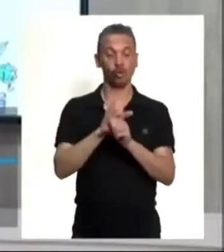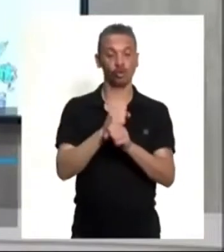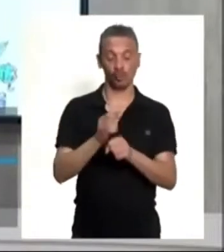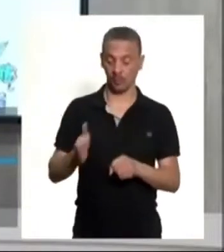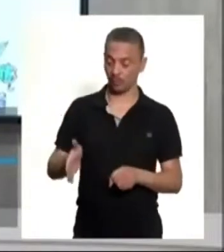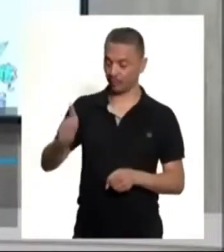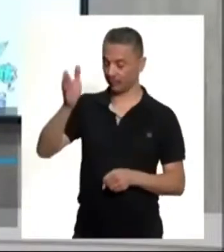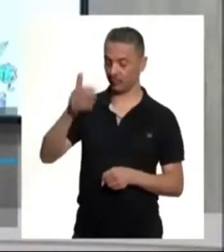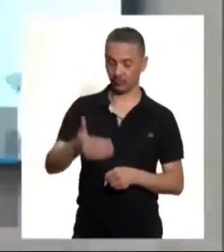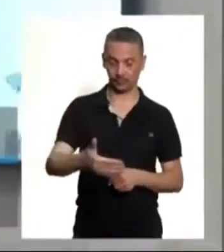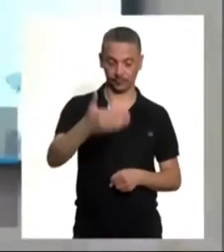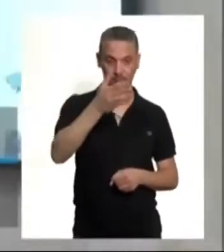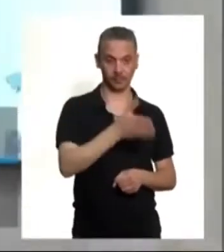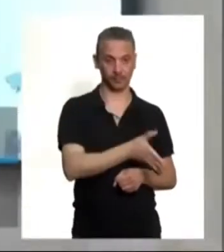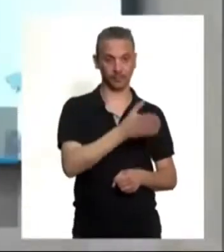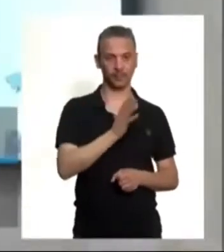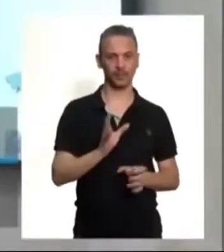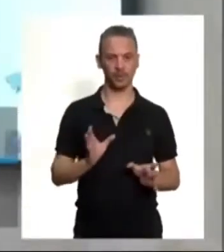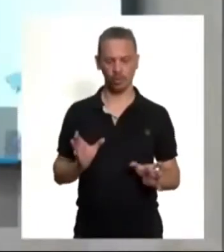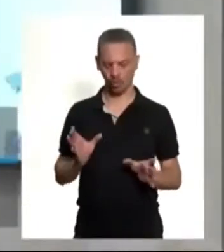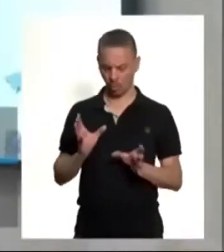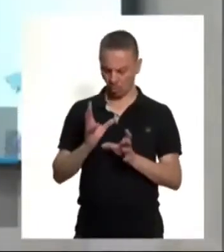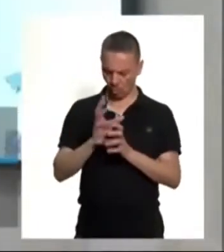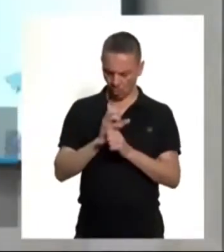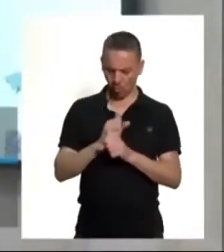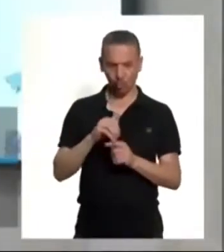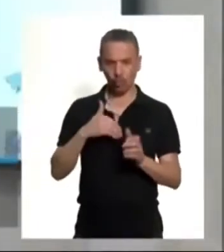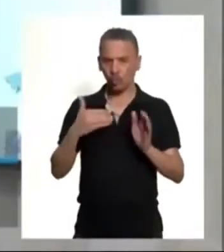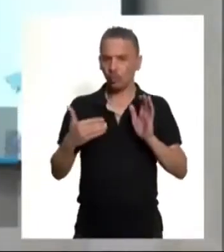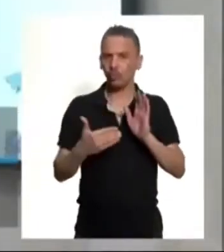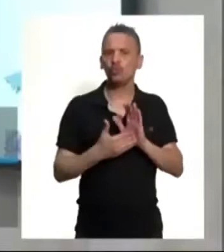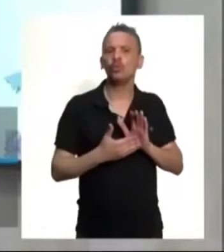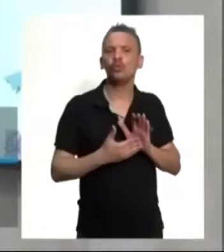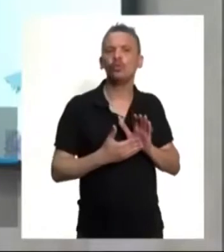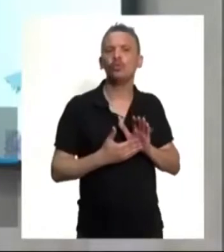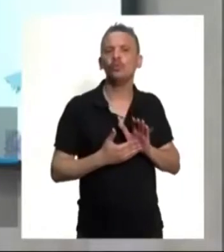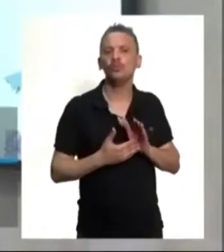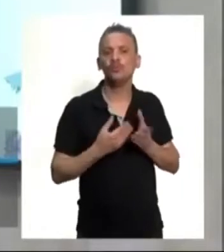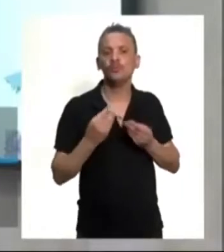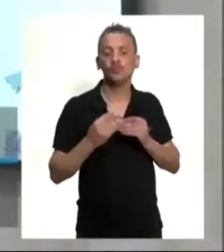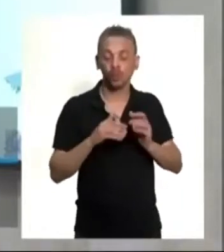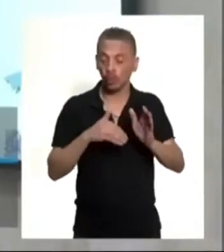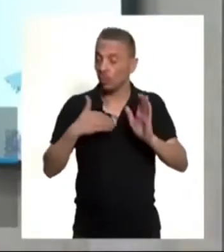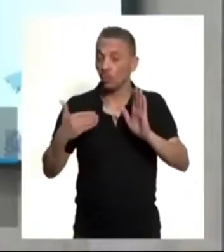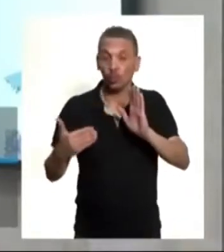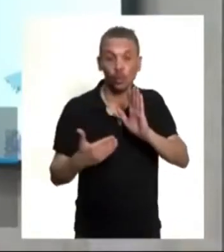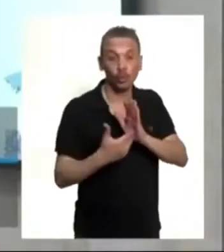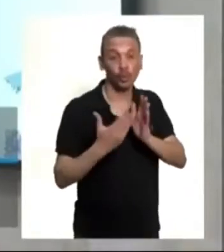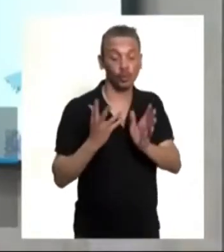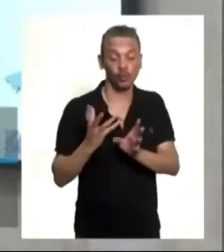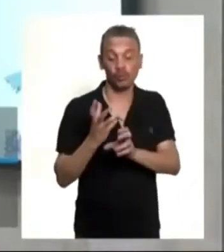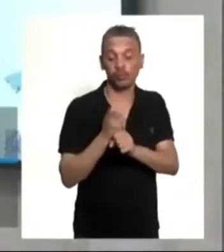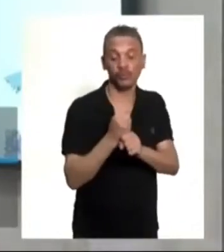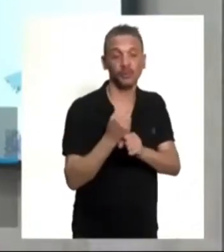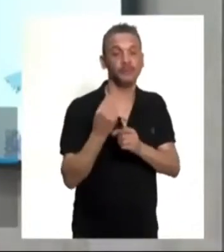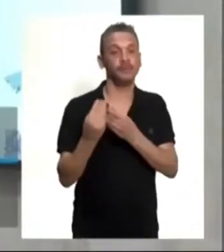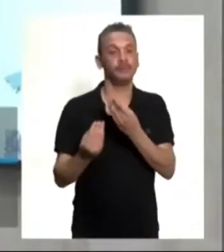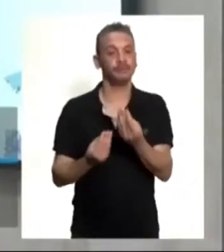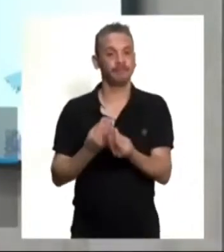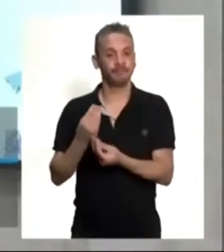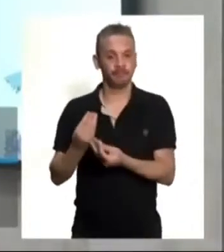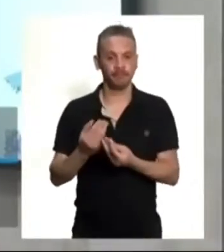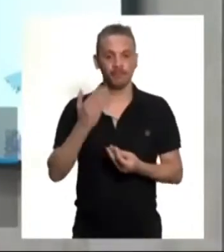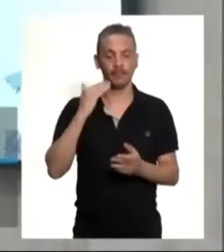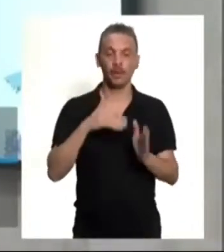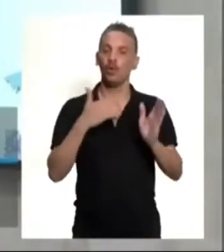das faces. E a área total, Fredão? Olha o nome, filho. Área total é a área de tudo. É a área de todo, de